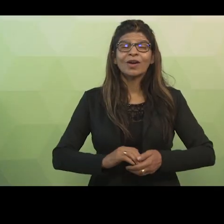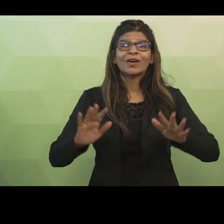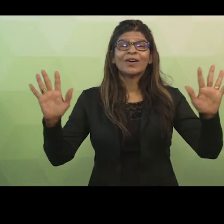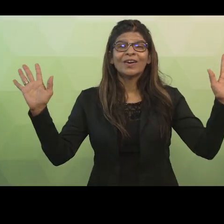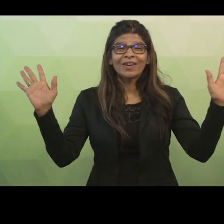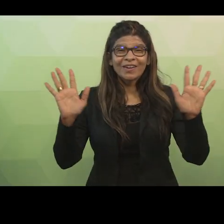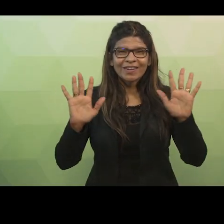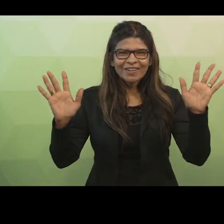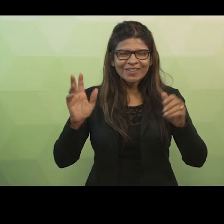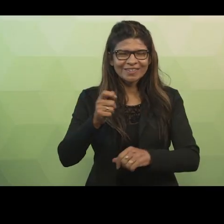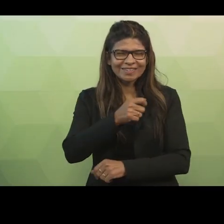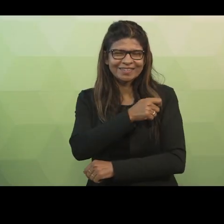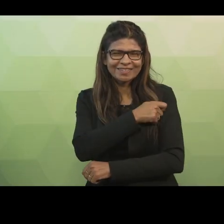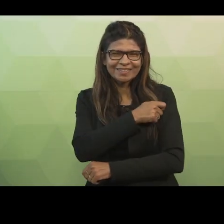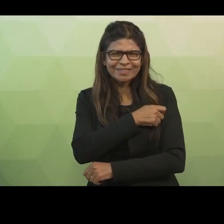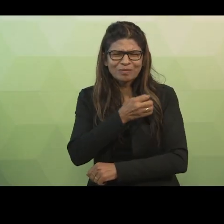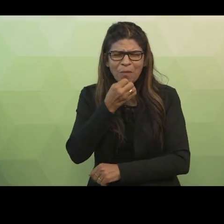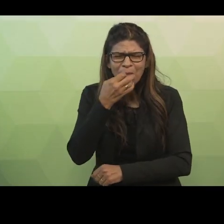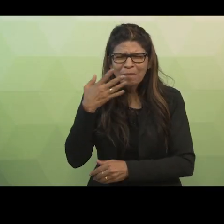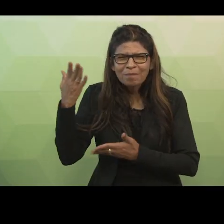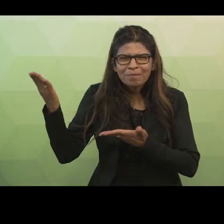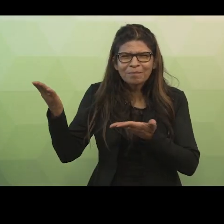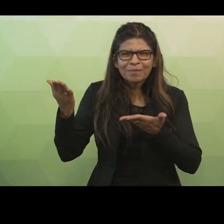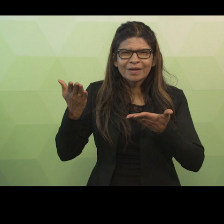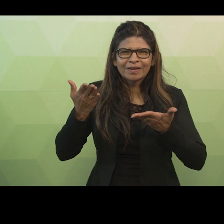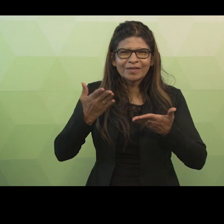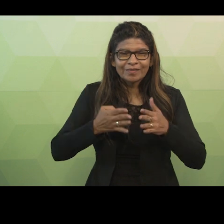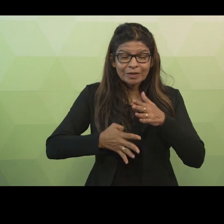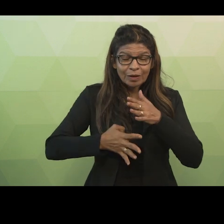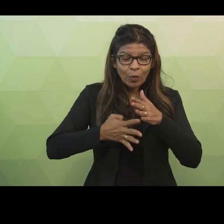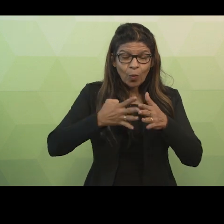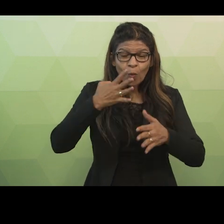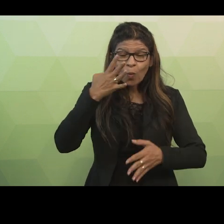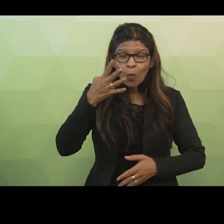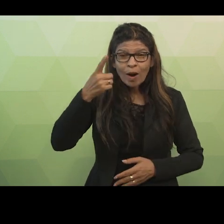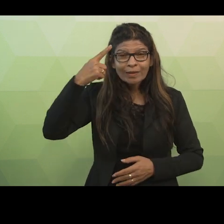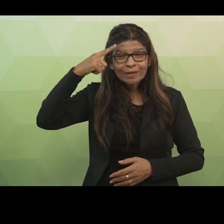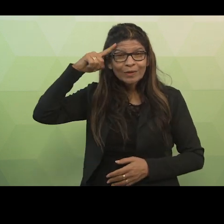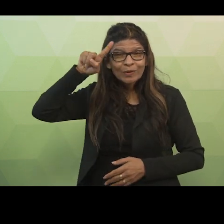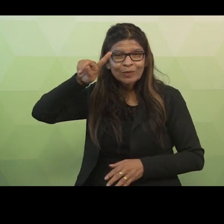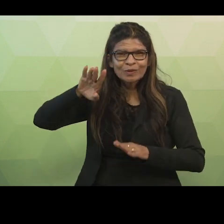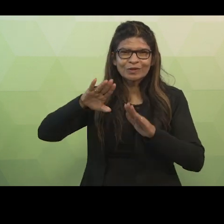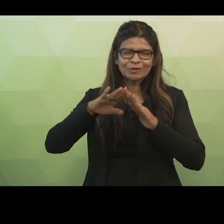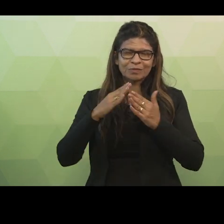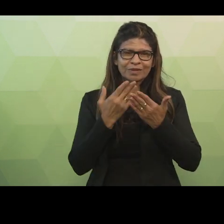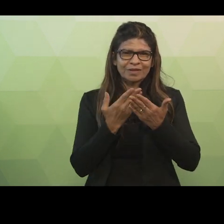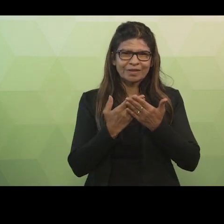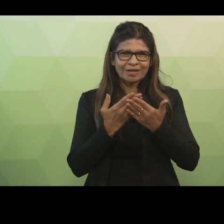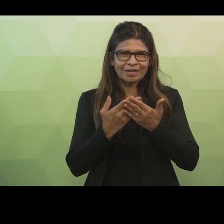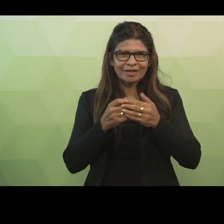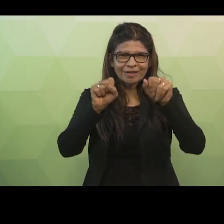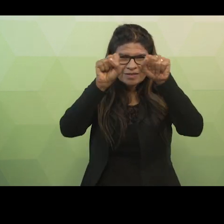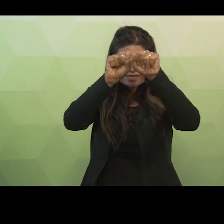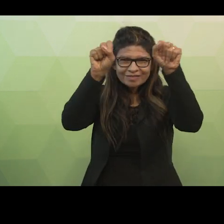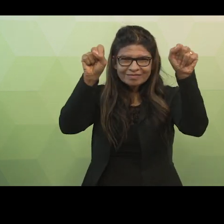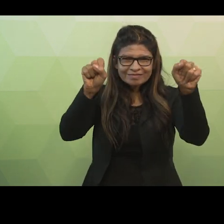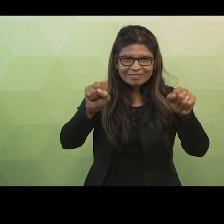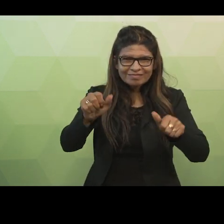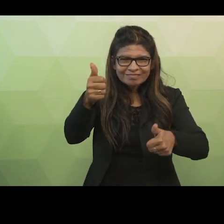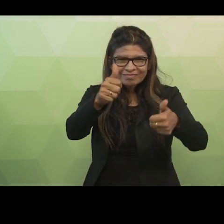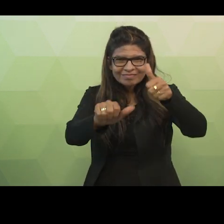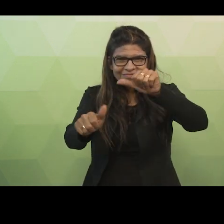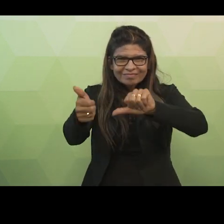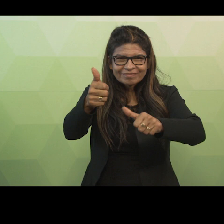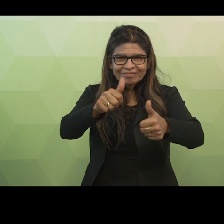Olá, cursistas! Sejam muito bem-vindos à nossa quarta e última aula sobre o estudo da análise de sistemas. Como